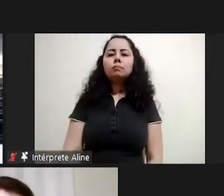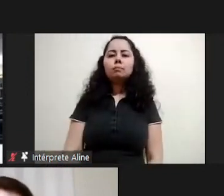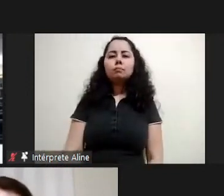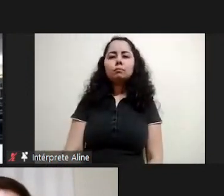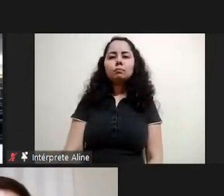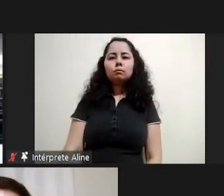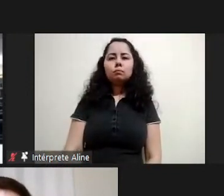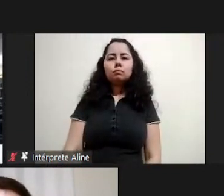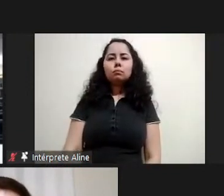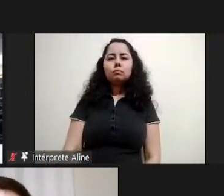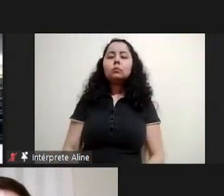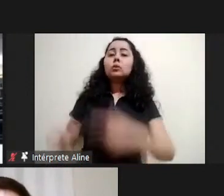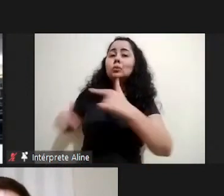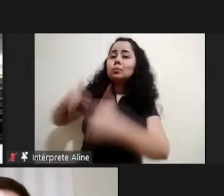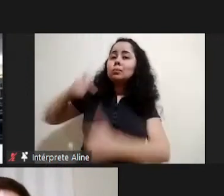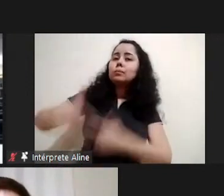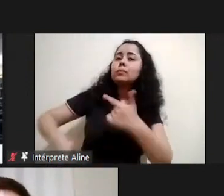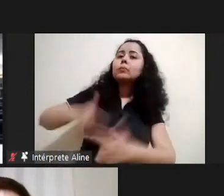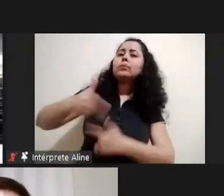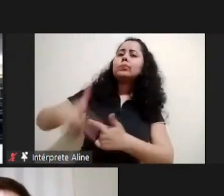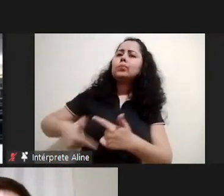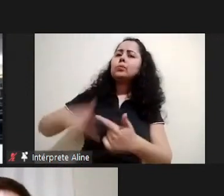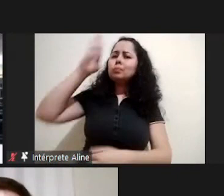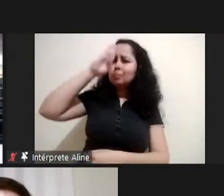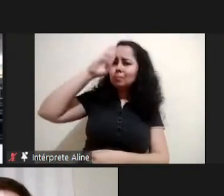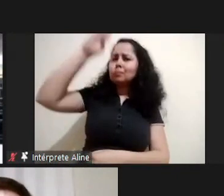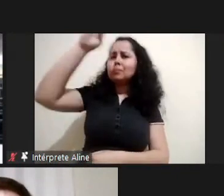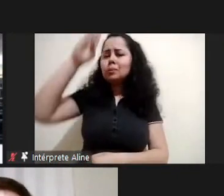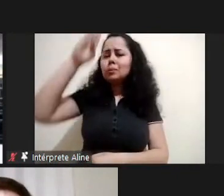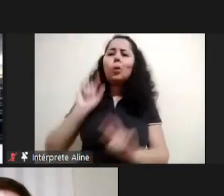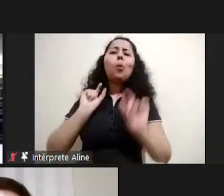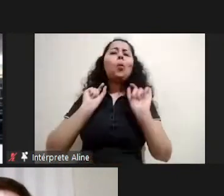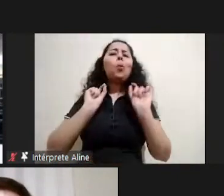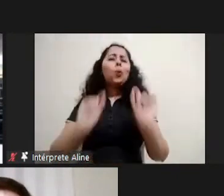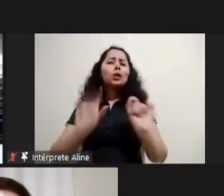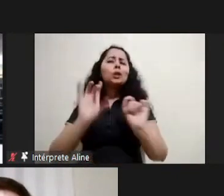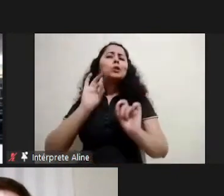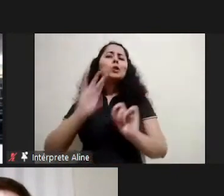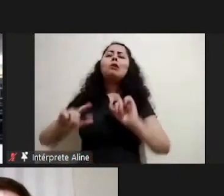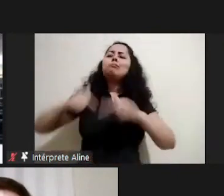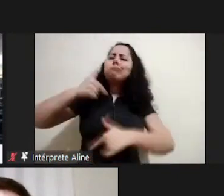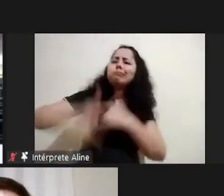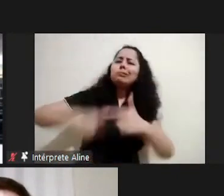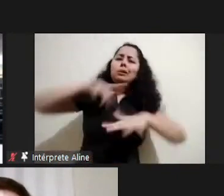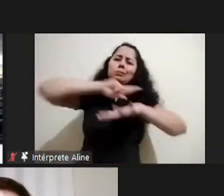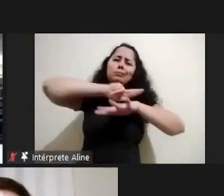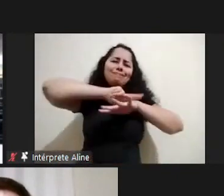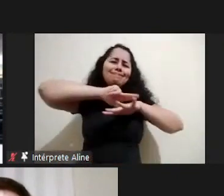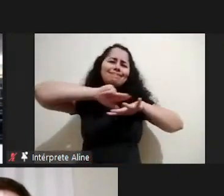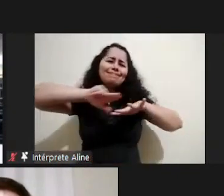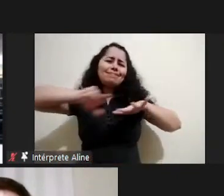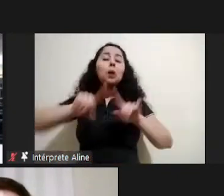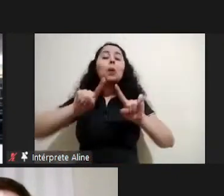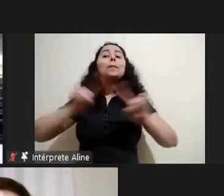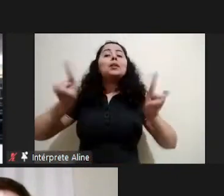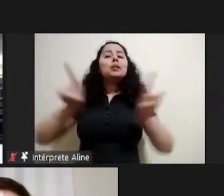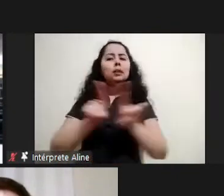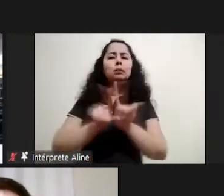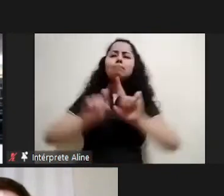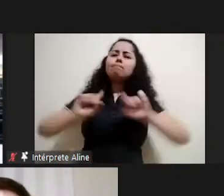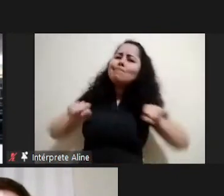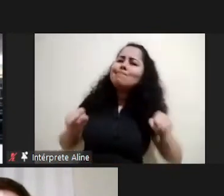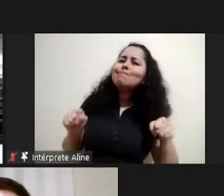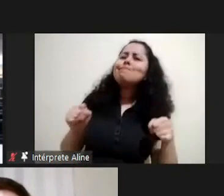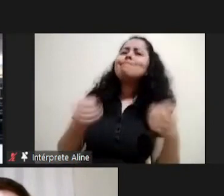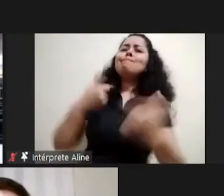Sua trajetória destaca-se não só por suas realizações, que são muitas, mas também por sua energia e força incansável que